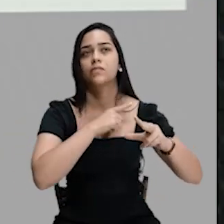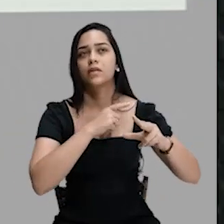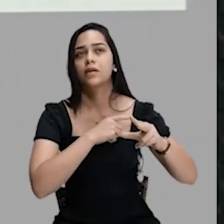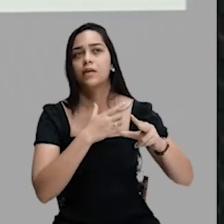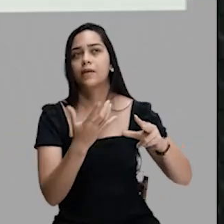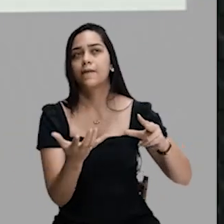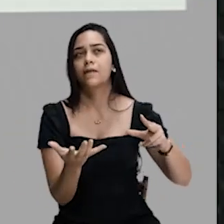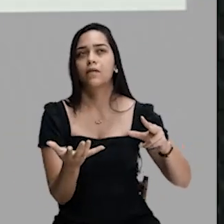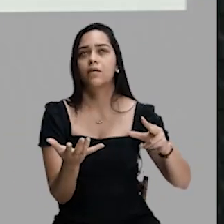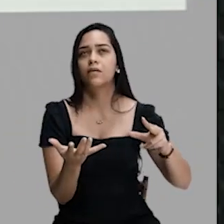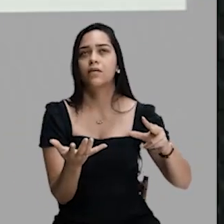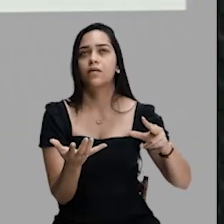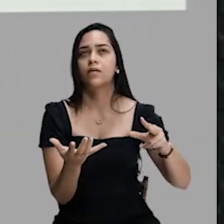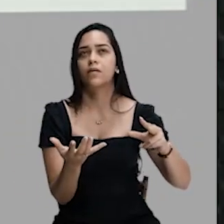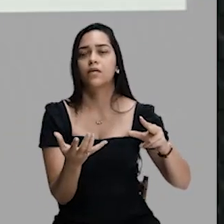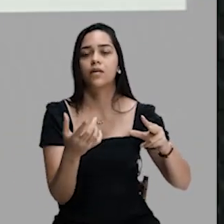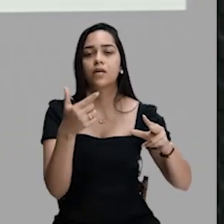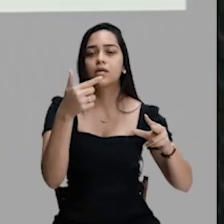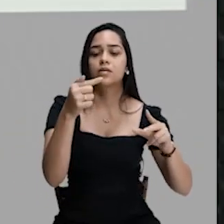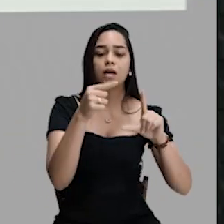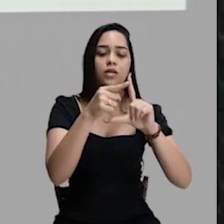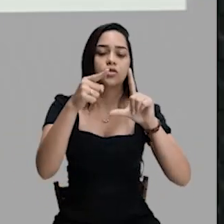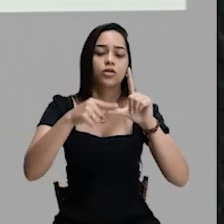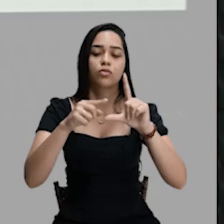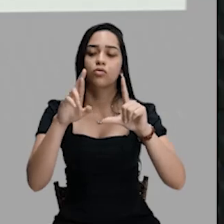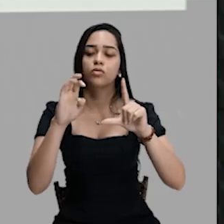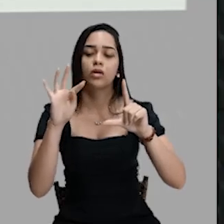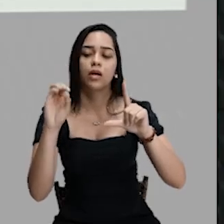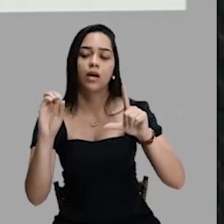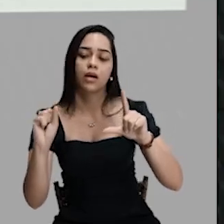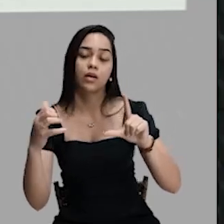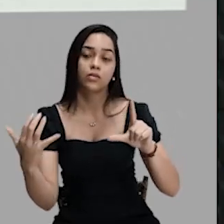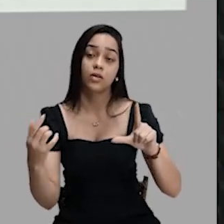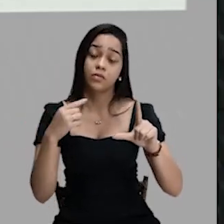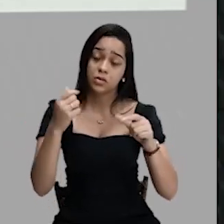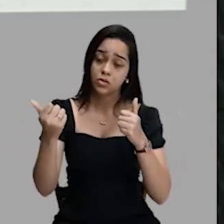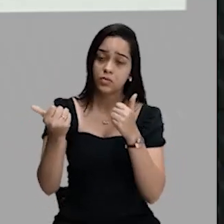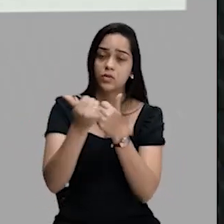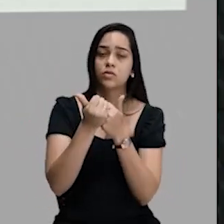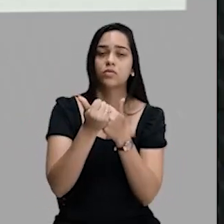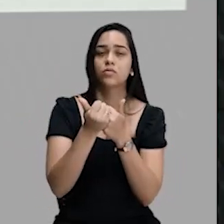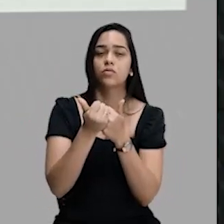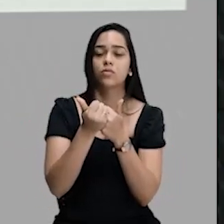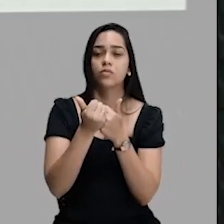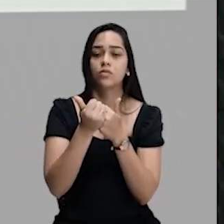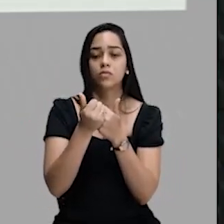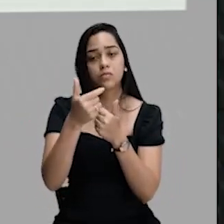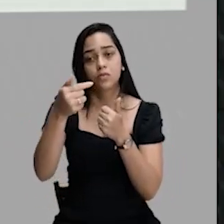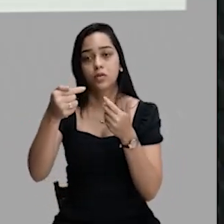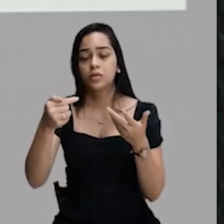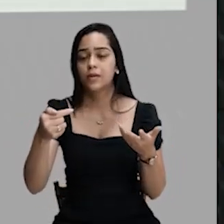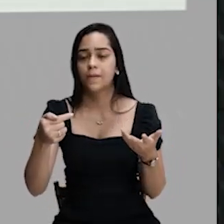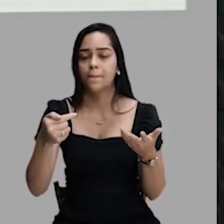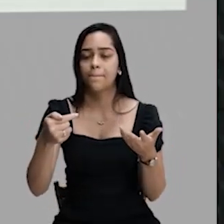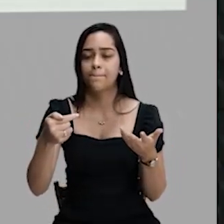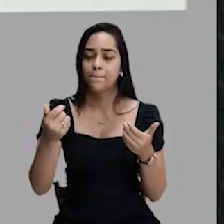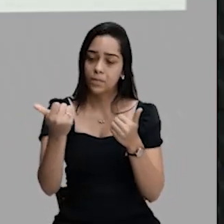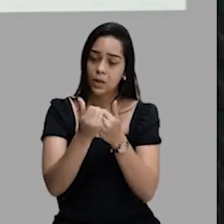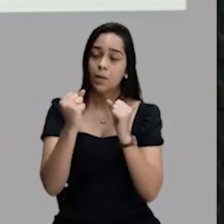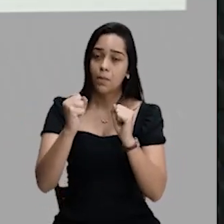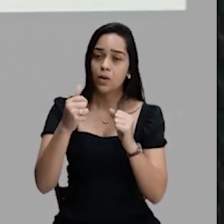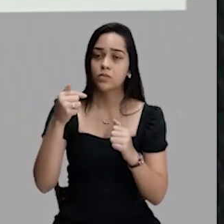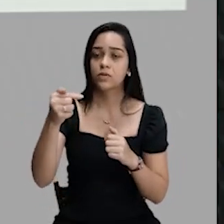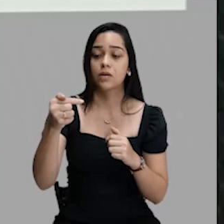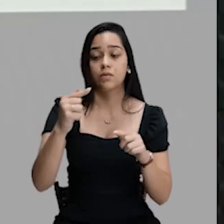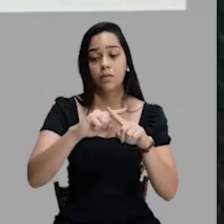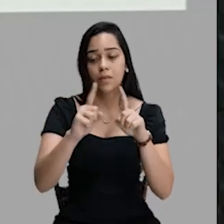por 7 ângulos retos. Aí você substitui esse aqui por 7. Tá?